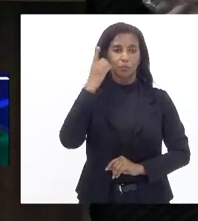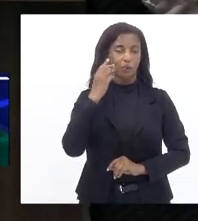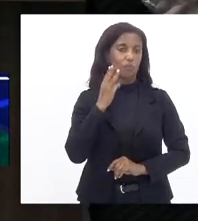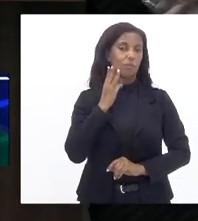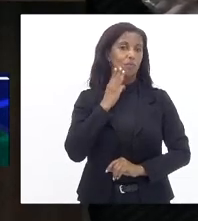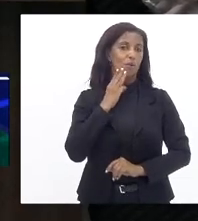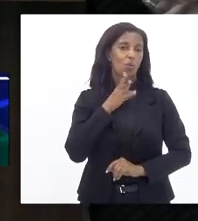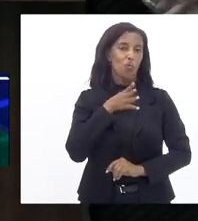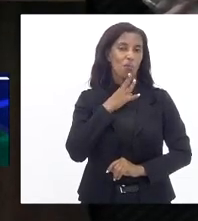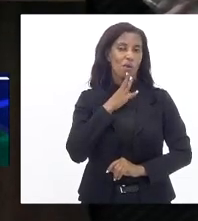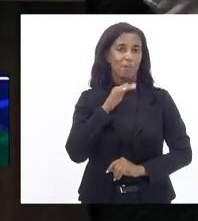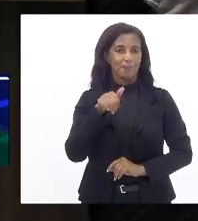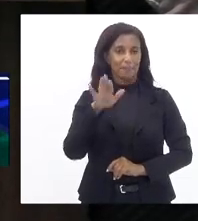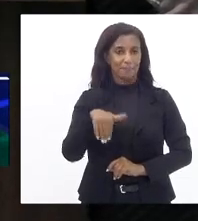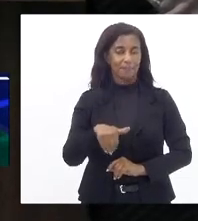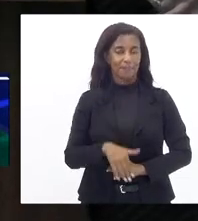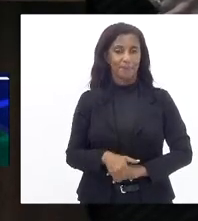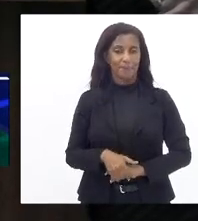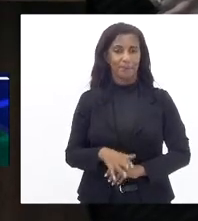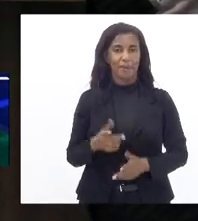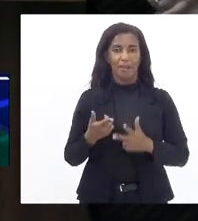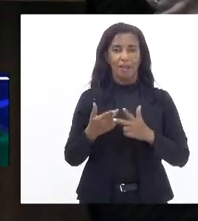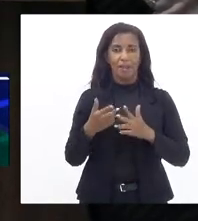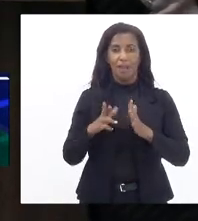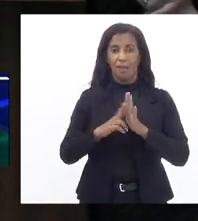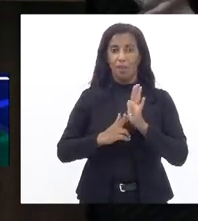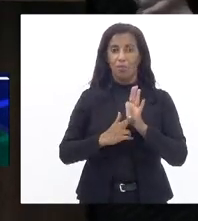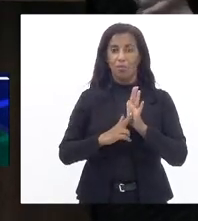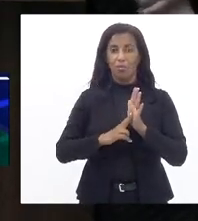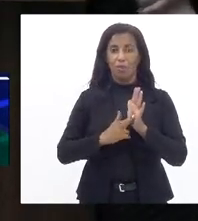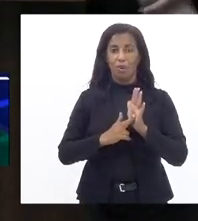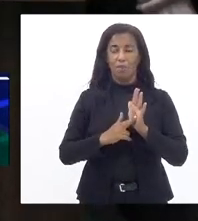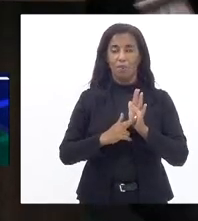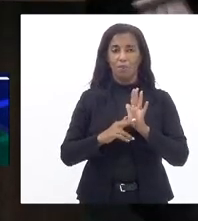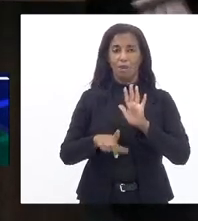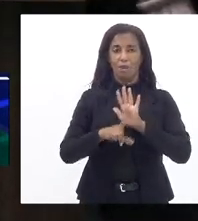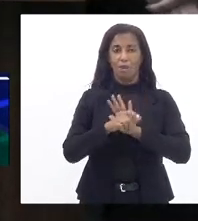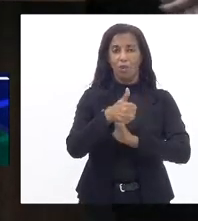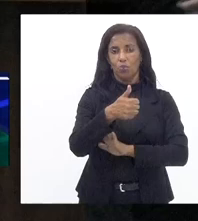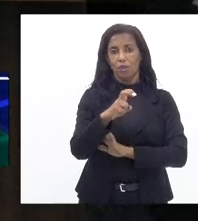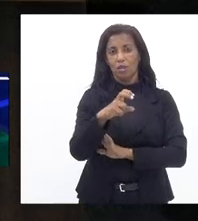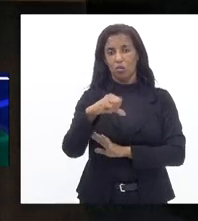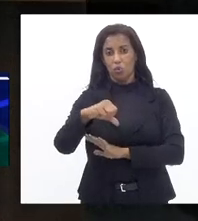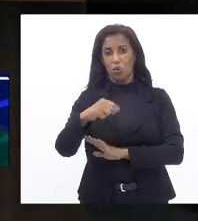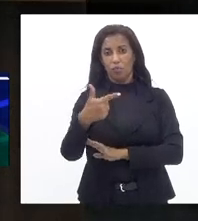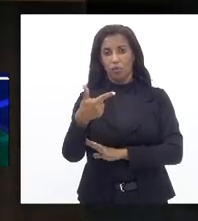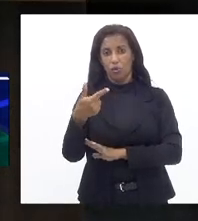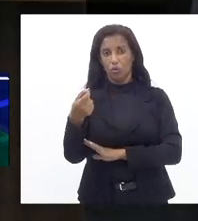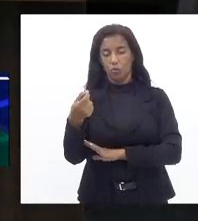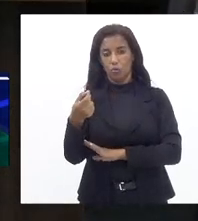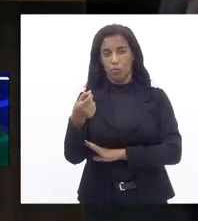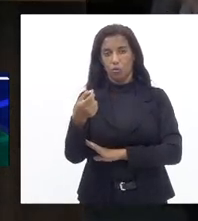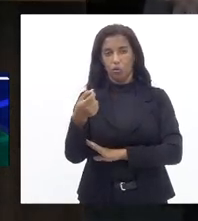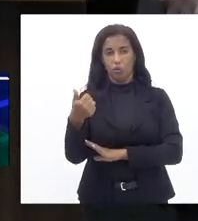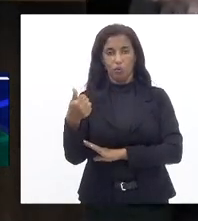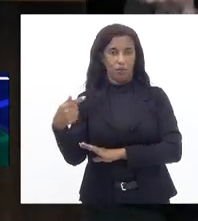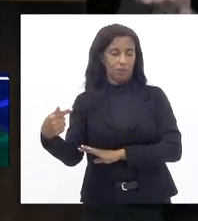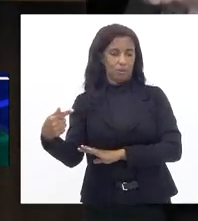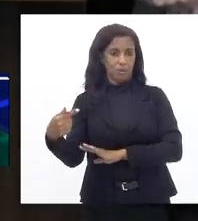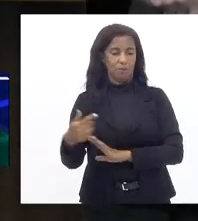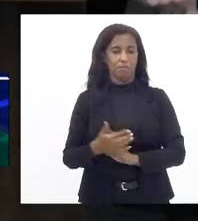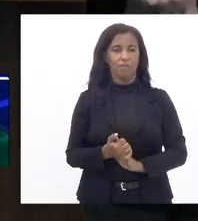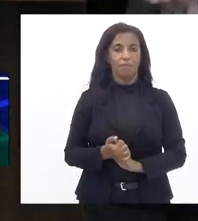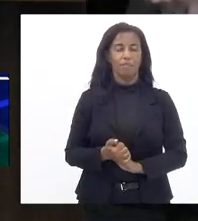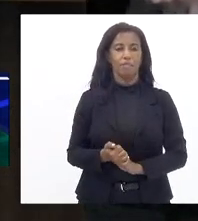Valdec conhece bem, que regulamenta a Lei Complementar 159, de 19 de maio de 17,